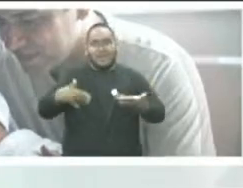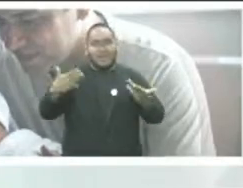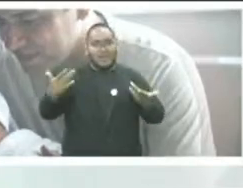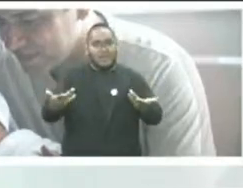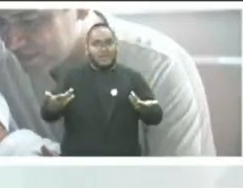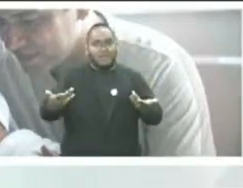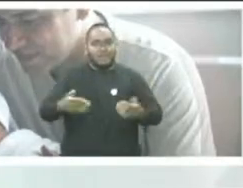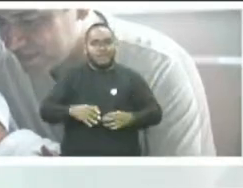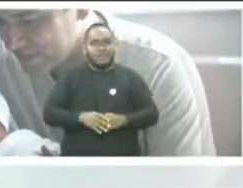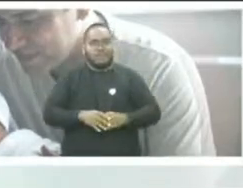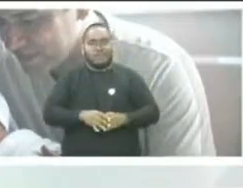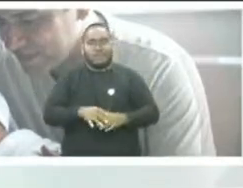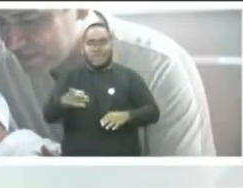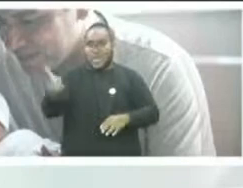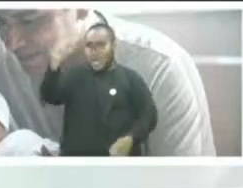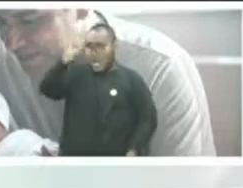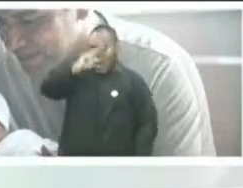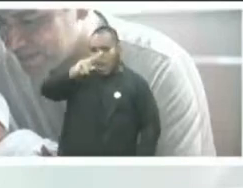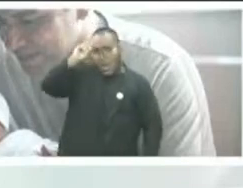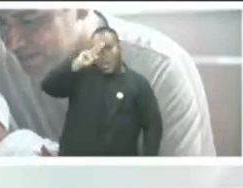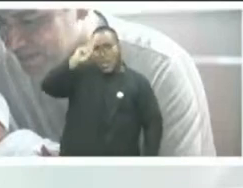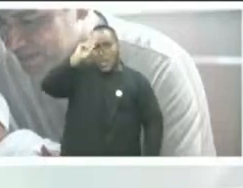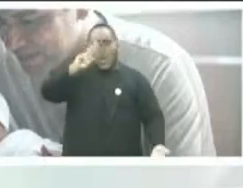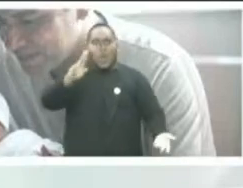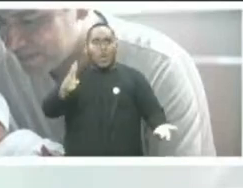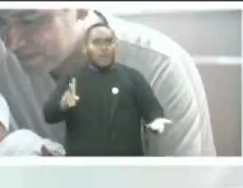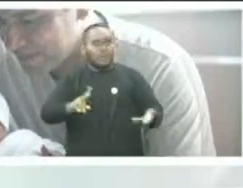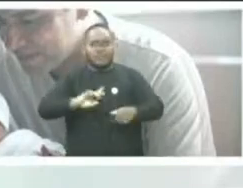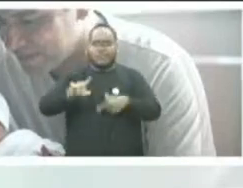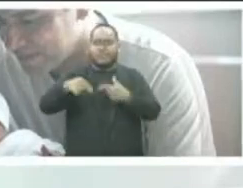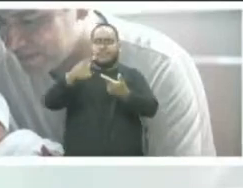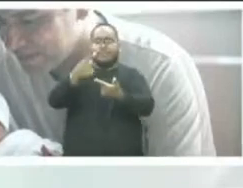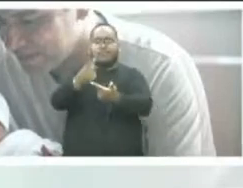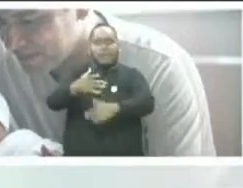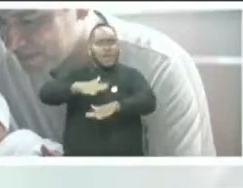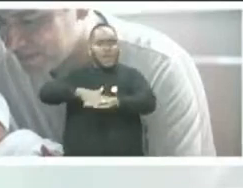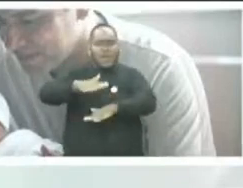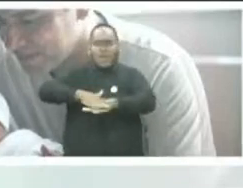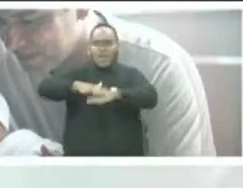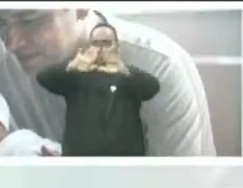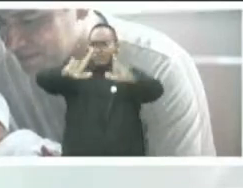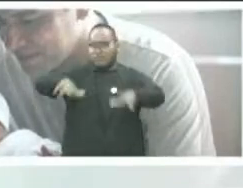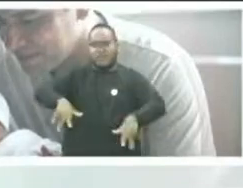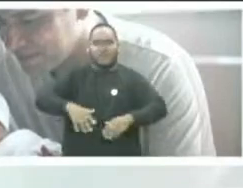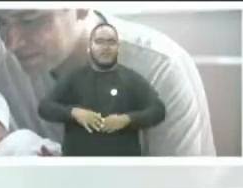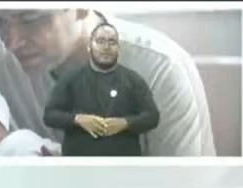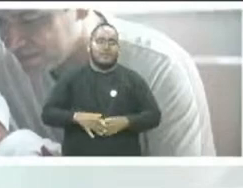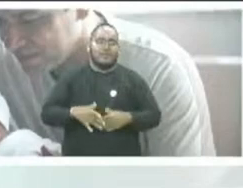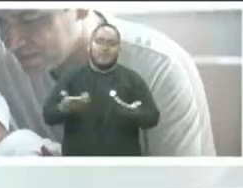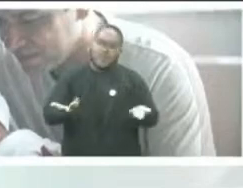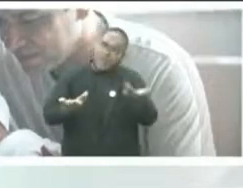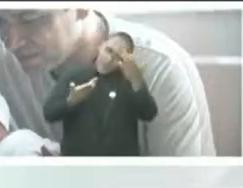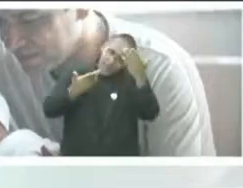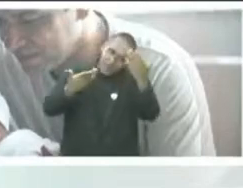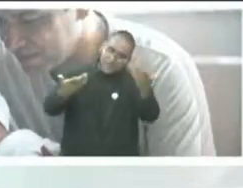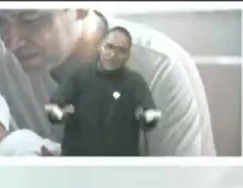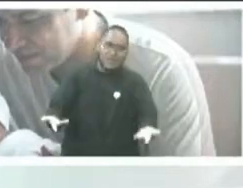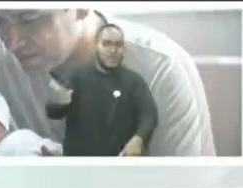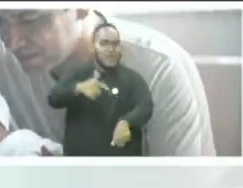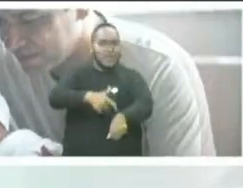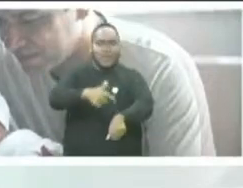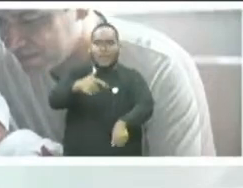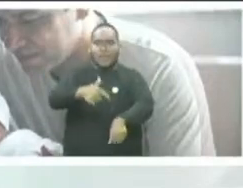atravessar essas histórias e poder fazer a diferença nelas, de alguma maneira. Então, eu agradeço o momento de